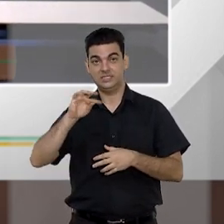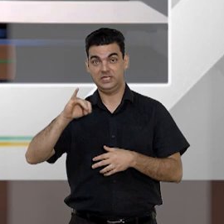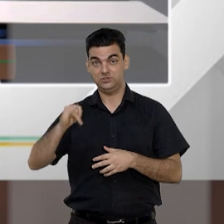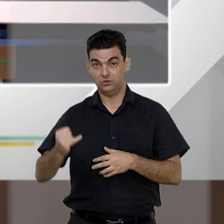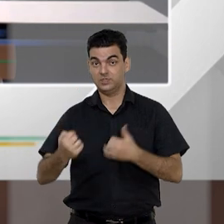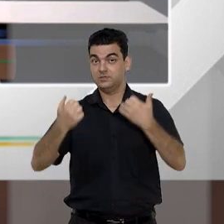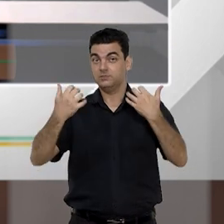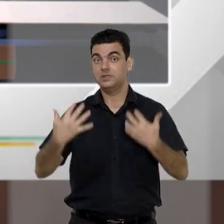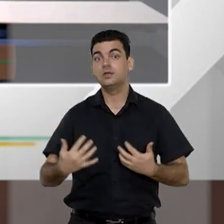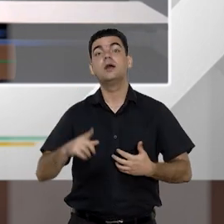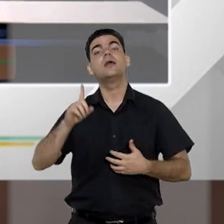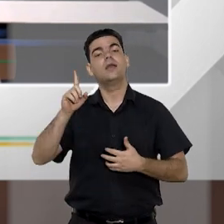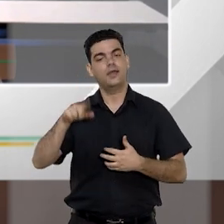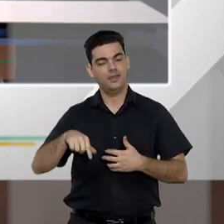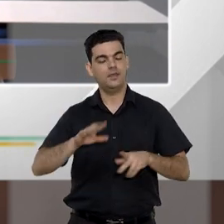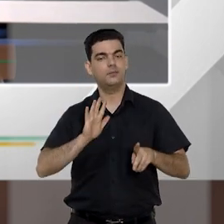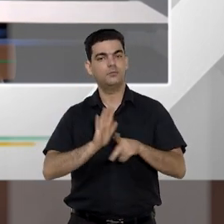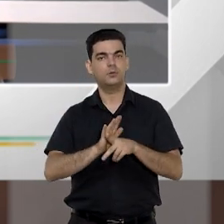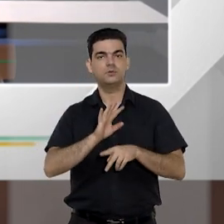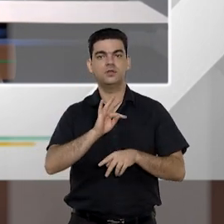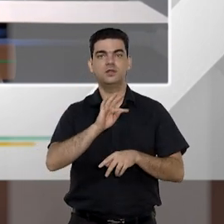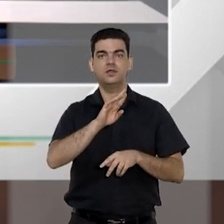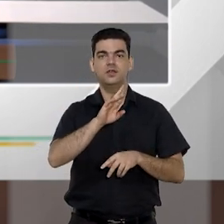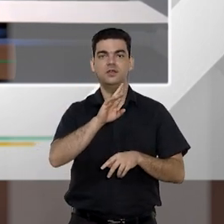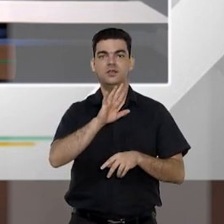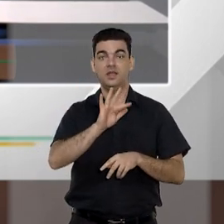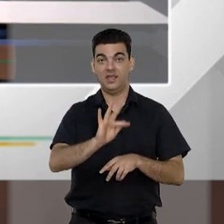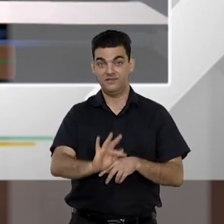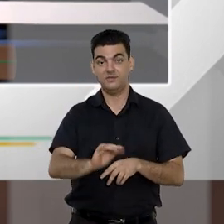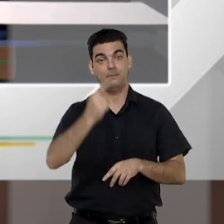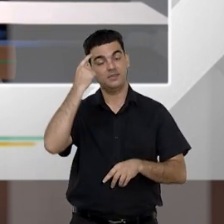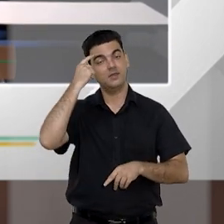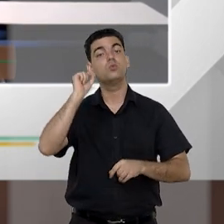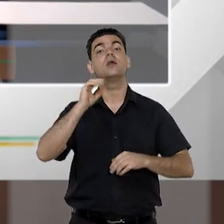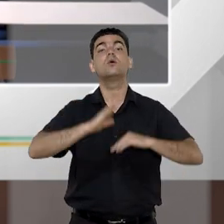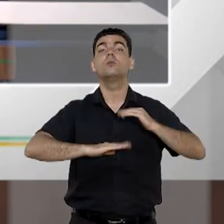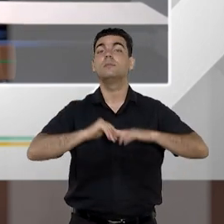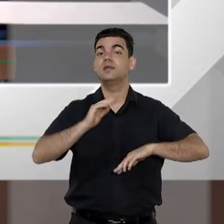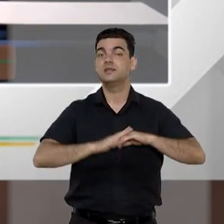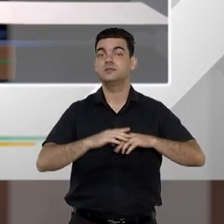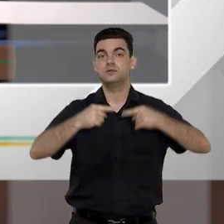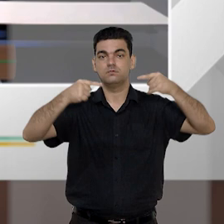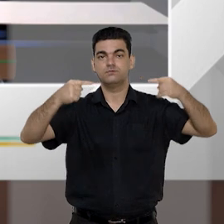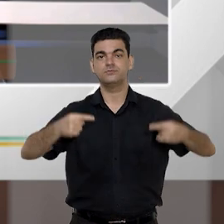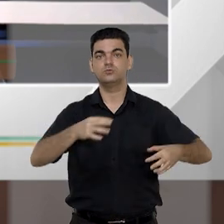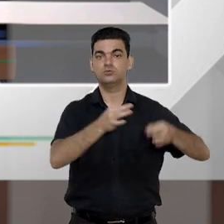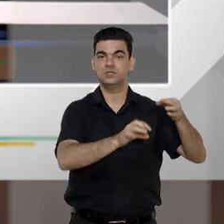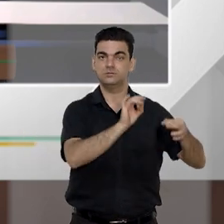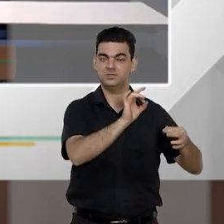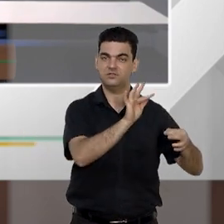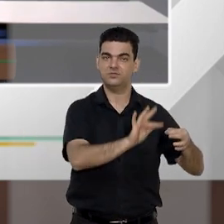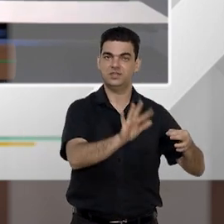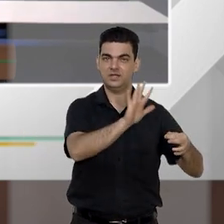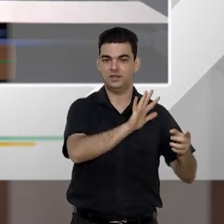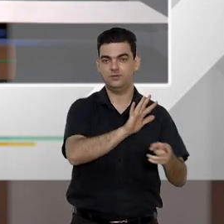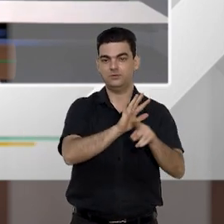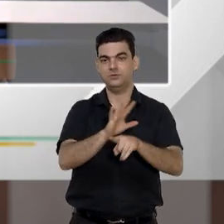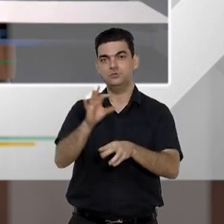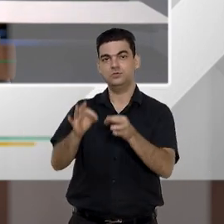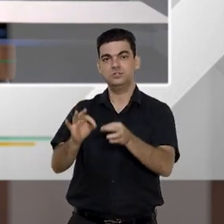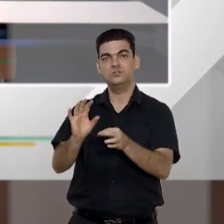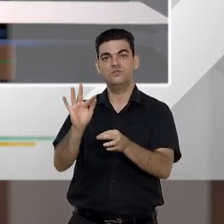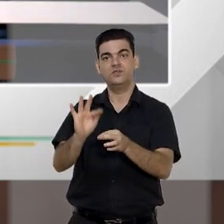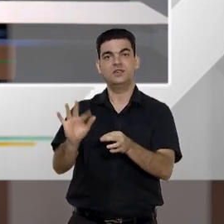do STJ que dispõe que compete ao Tribunal Regional Federal decidir os conflitos de competência entre juizados